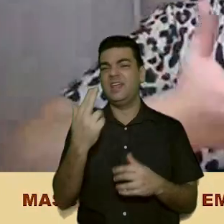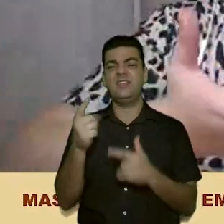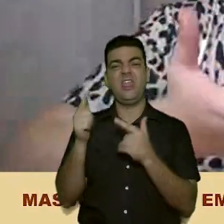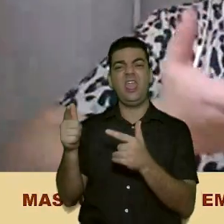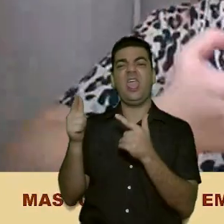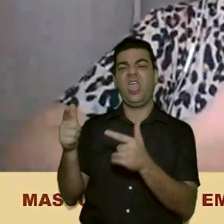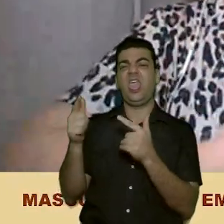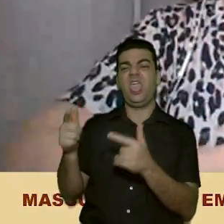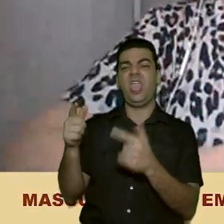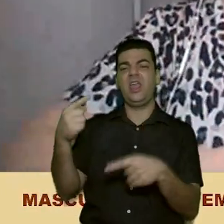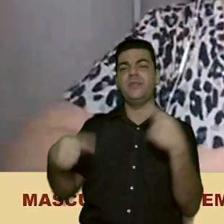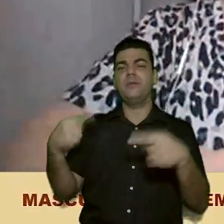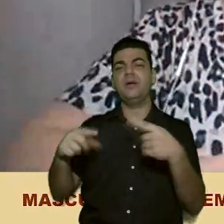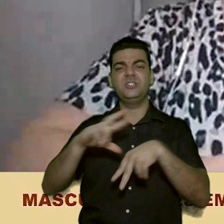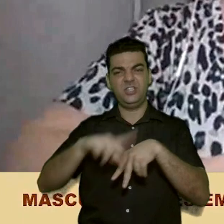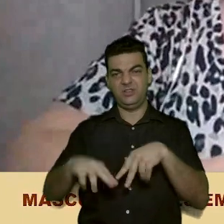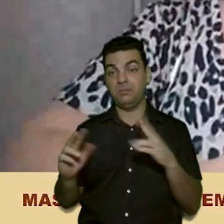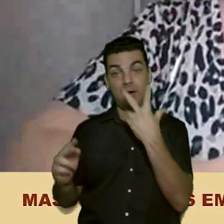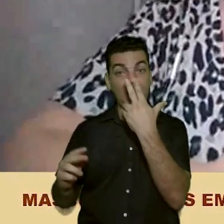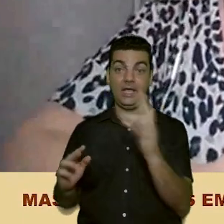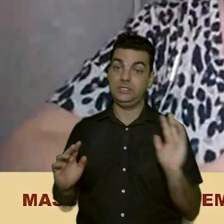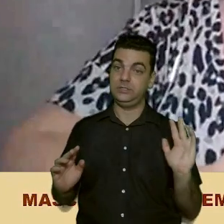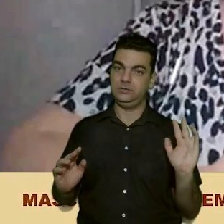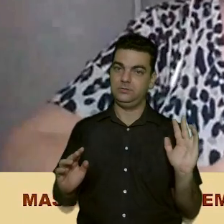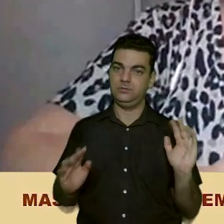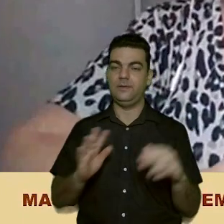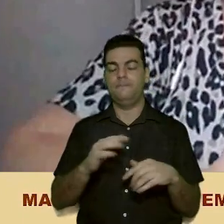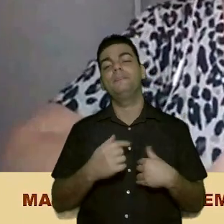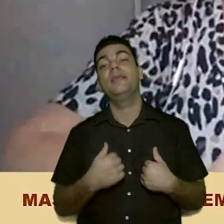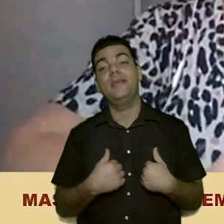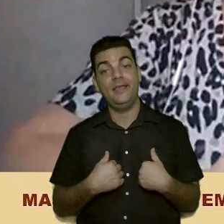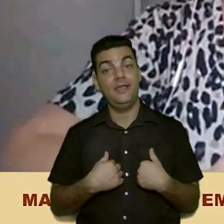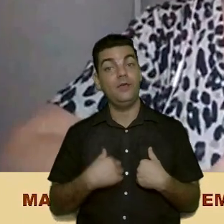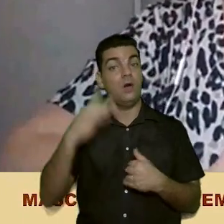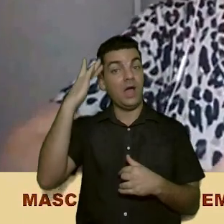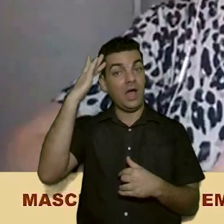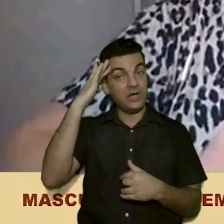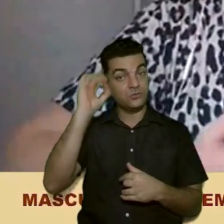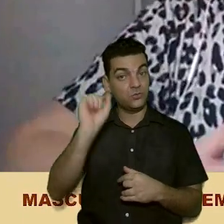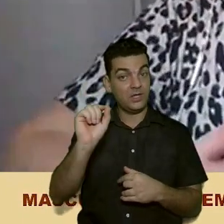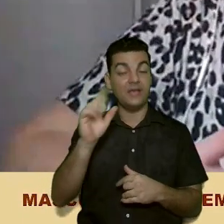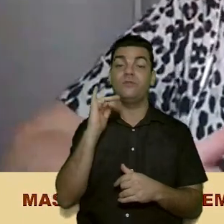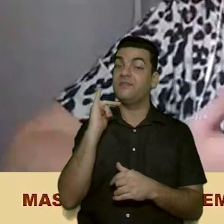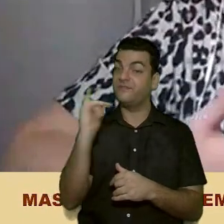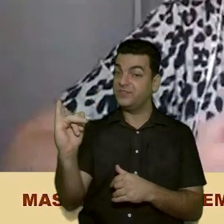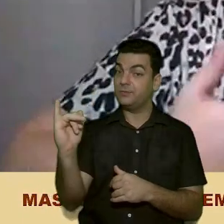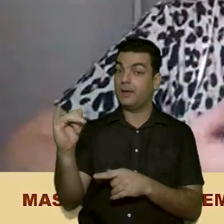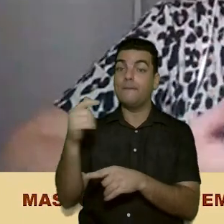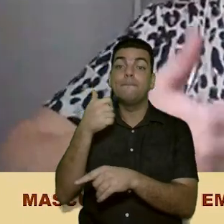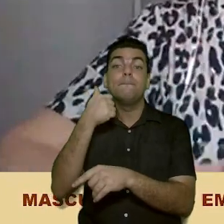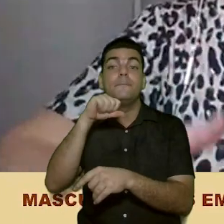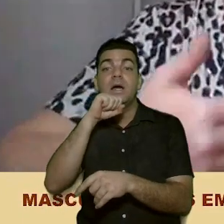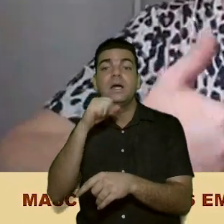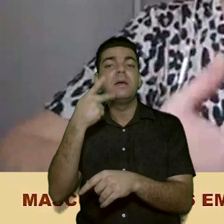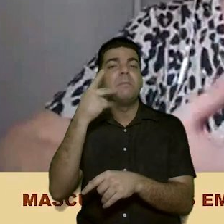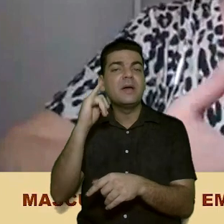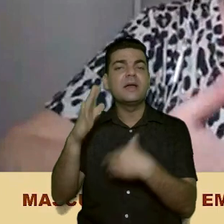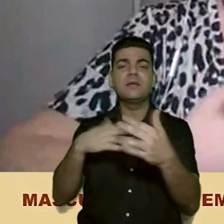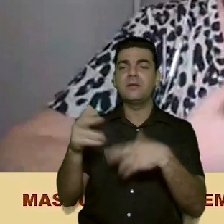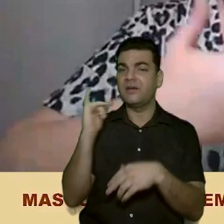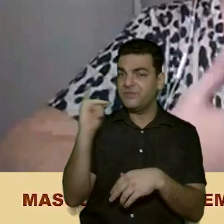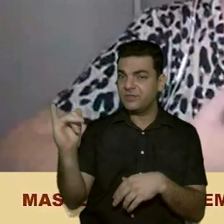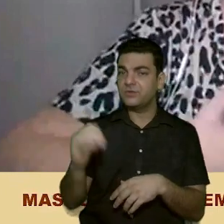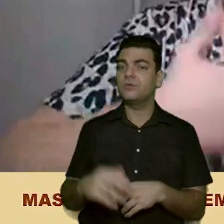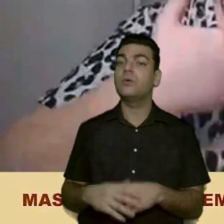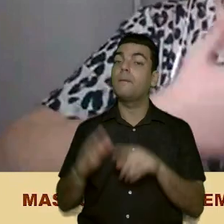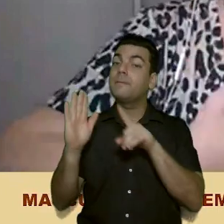à ideologia de gênero, você está necessariamente dando um tom pejorativo para o debate a respeito de gênero. Então, uma coisa que eu tenho falado bastante para quem